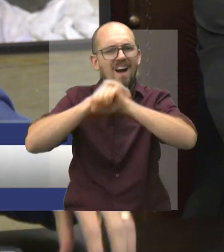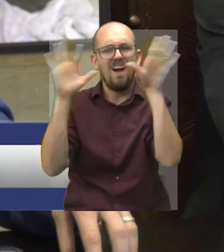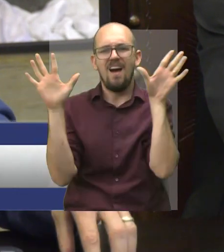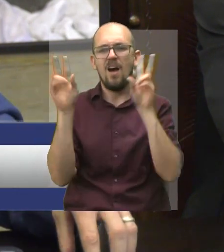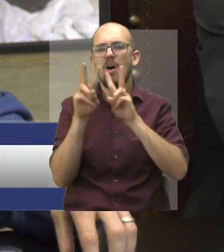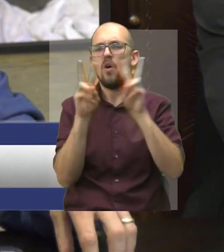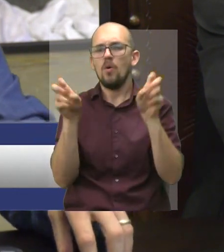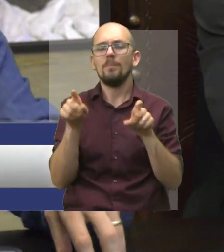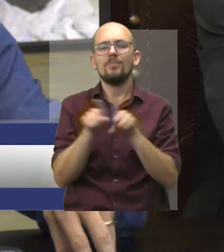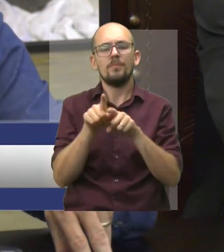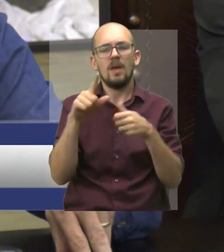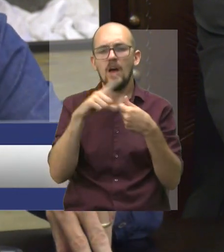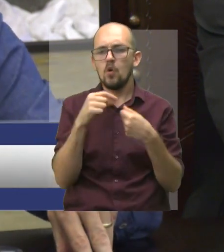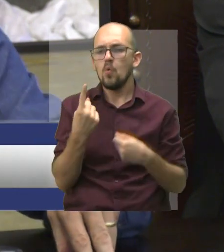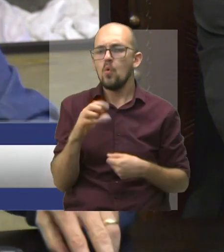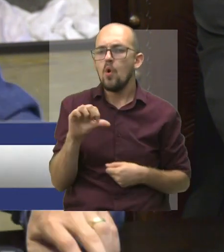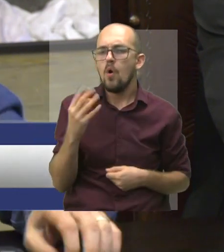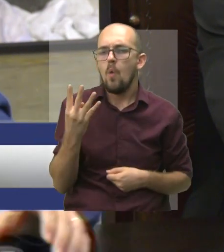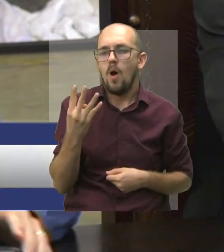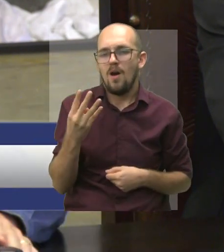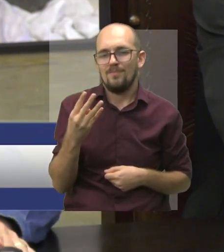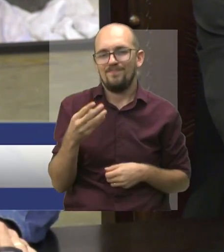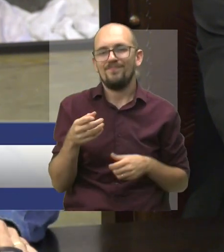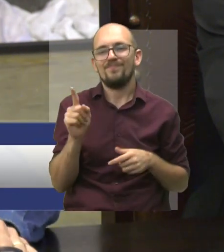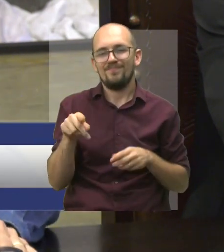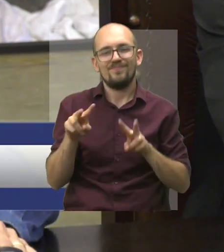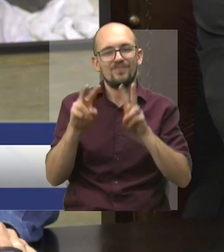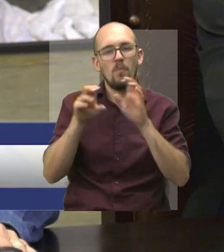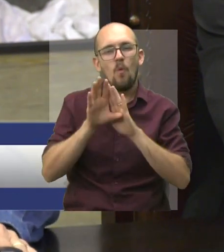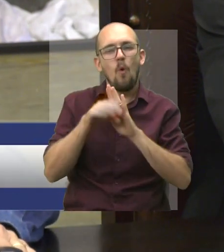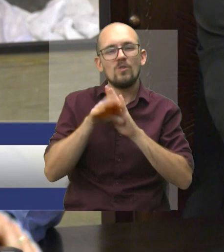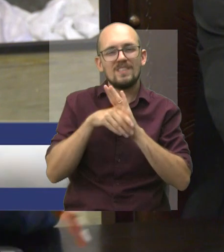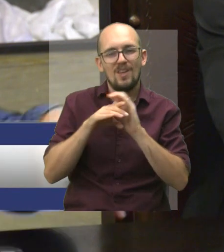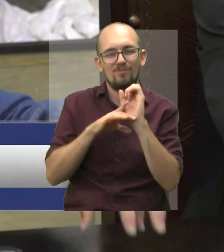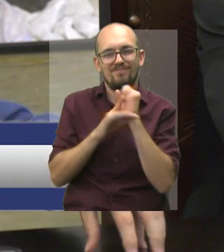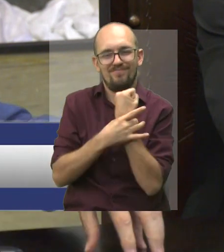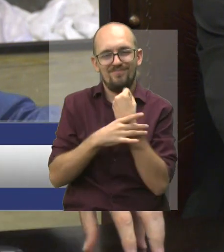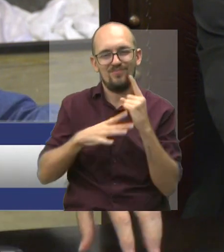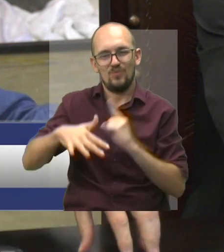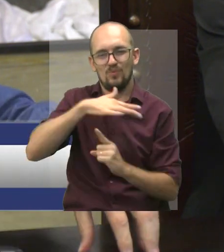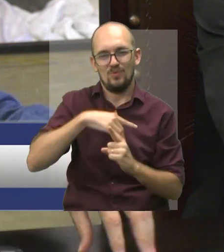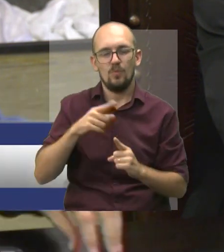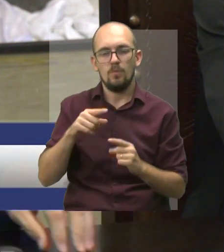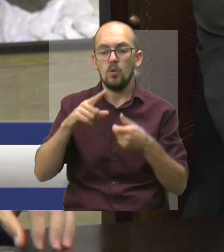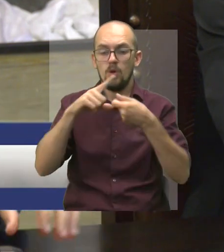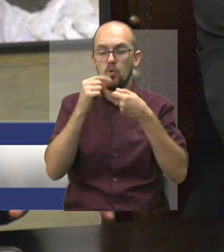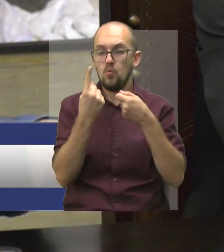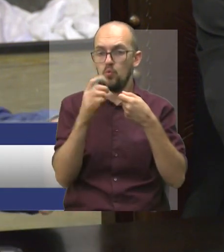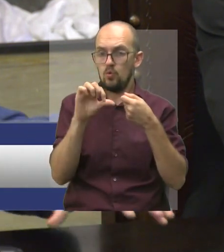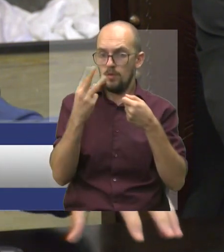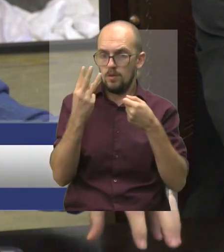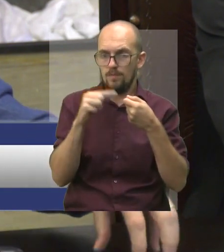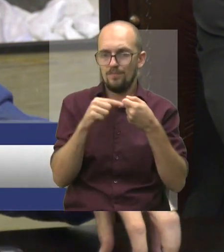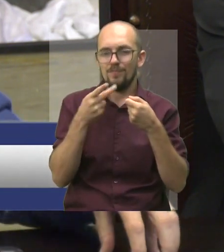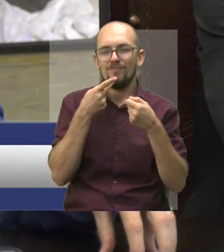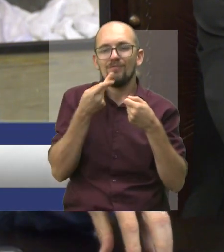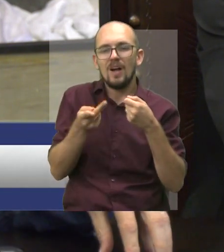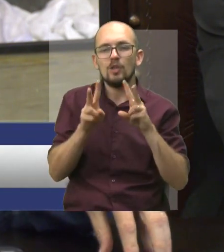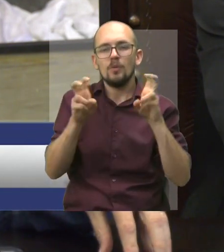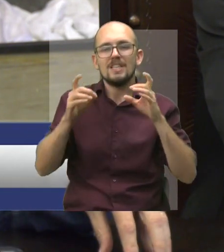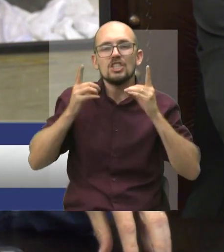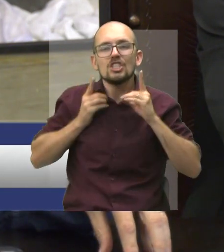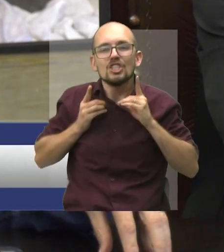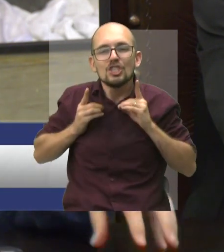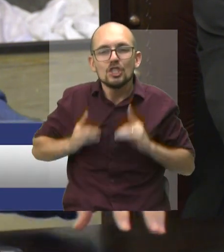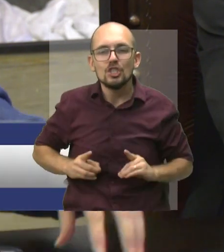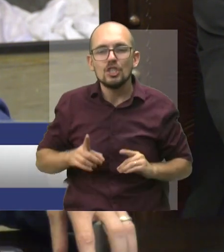o 194 que fala a respeito, que é o conceito do que é a Seguridade Social, o 193 fala da dignidade da